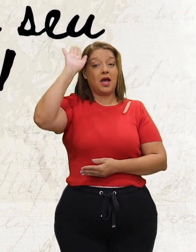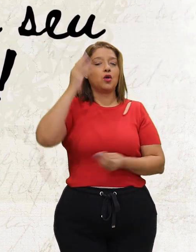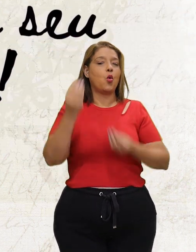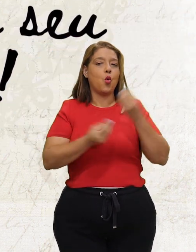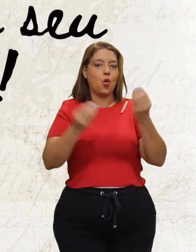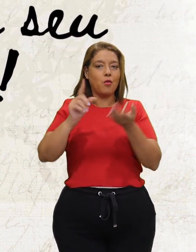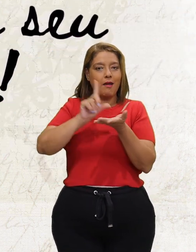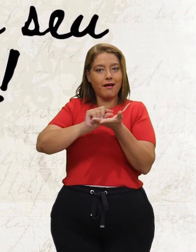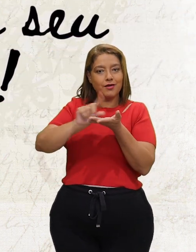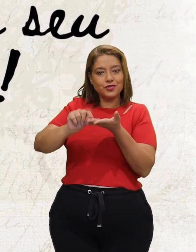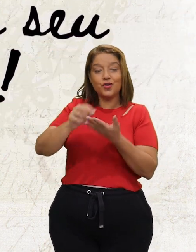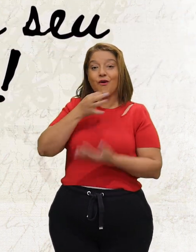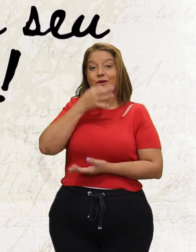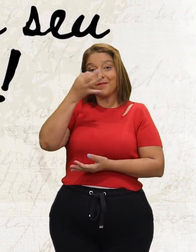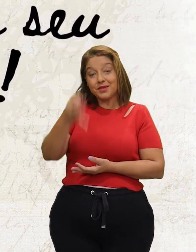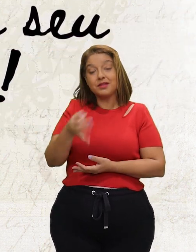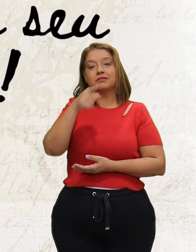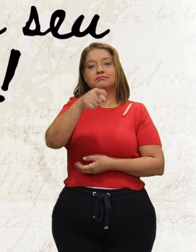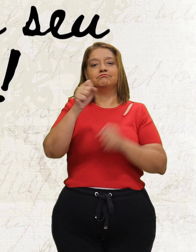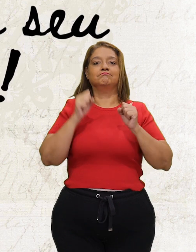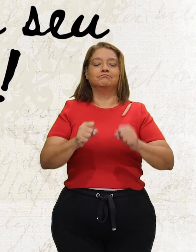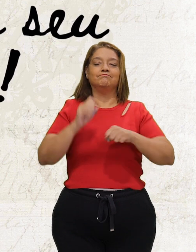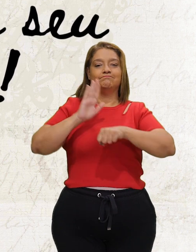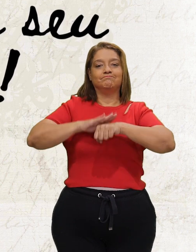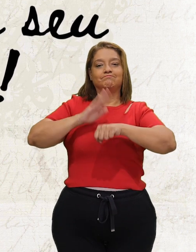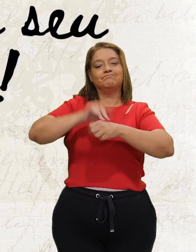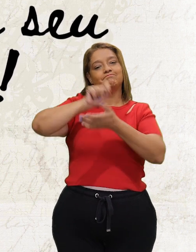sobre o artigo de opinião, é hora de